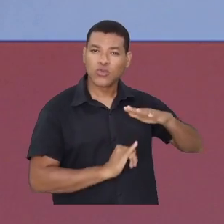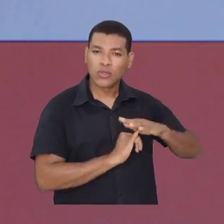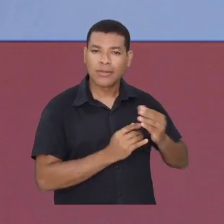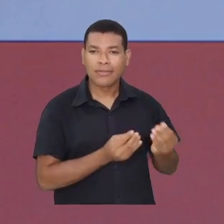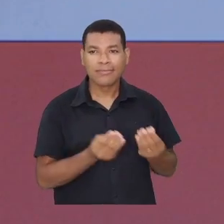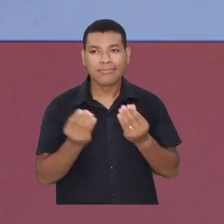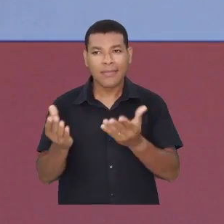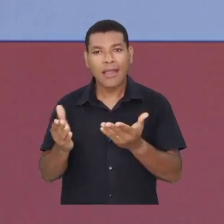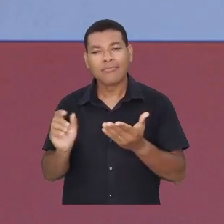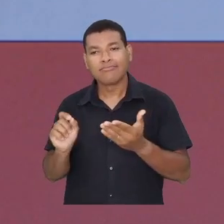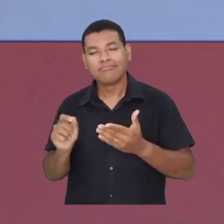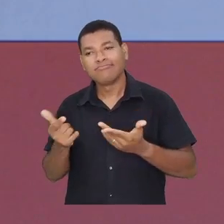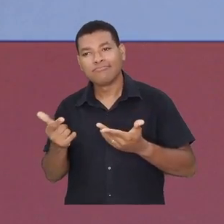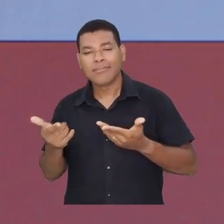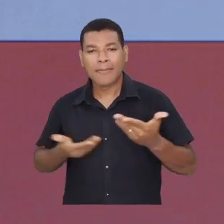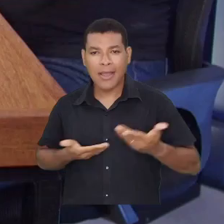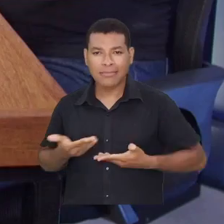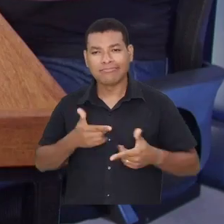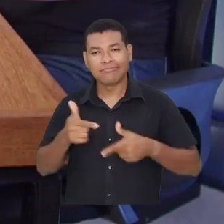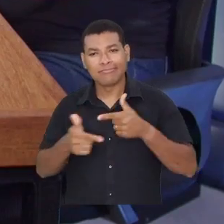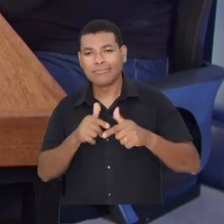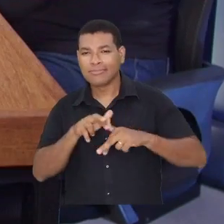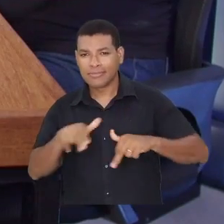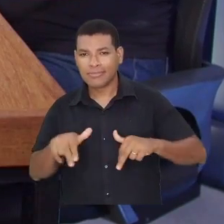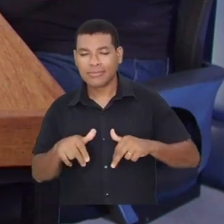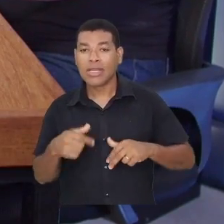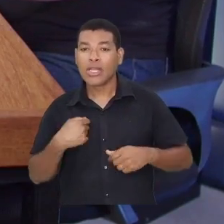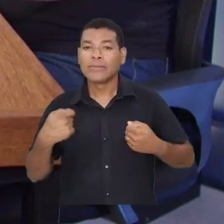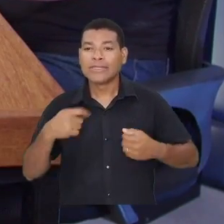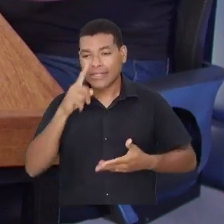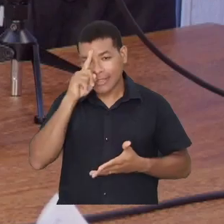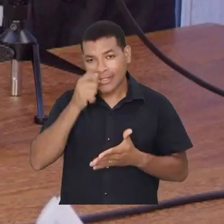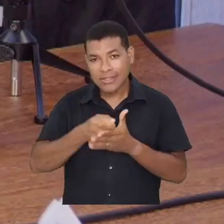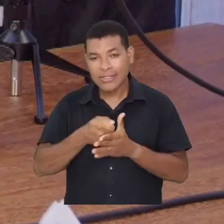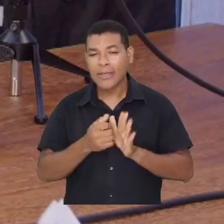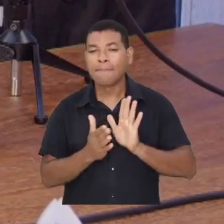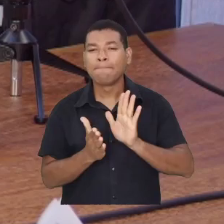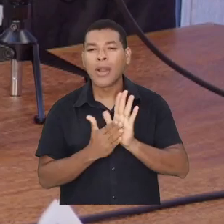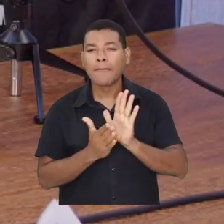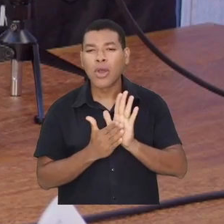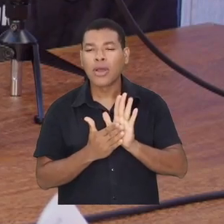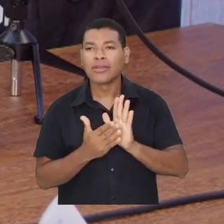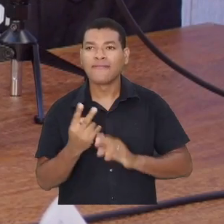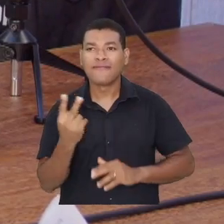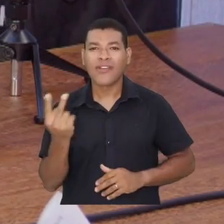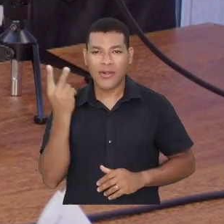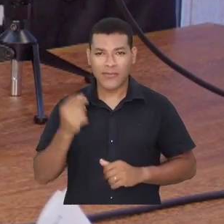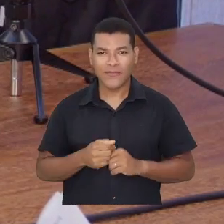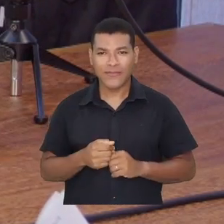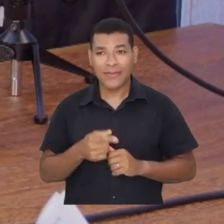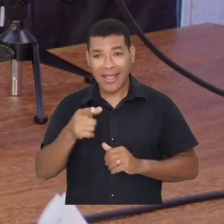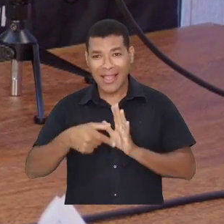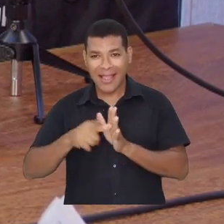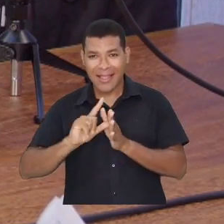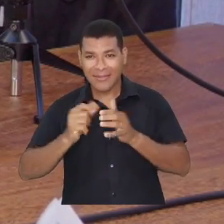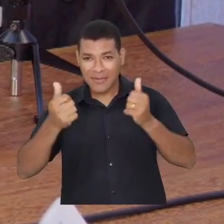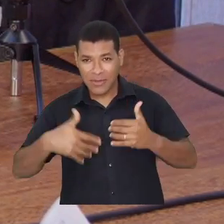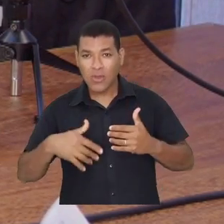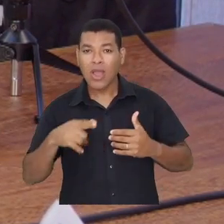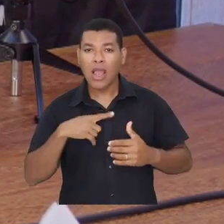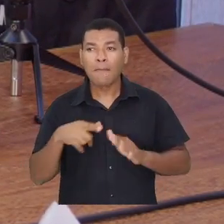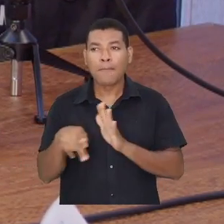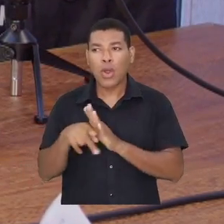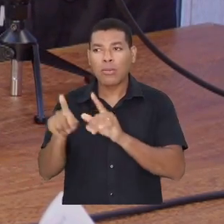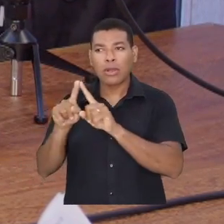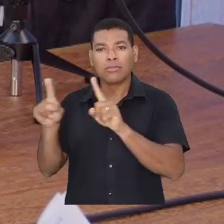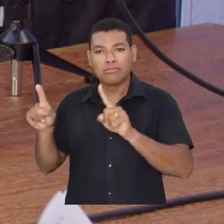oferece trabalho, né? Exatamente, então, você definir a proposta de valor, né, ali, e aí é como você comentou, essa proposta de valor é para funcionário,